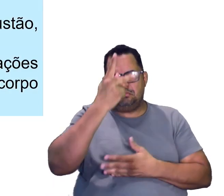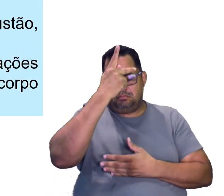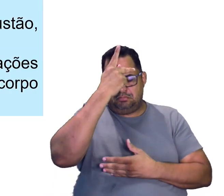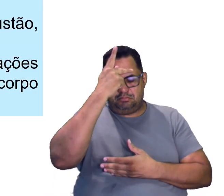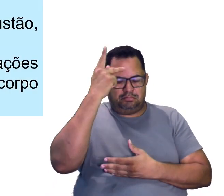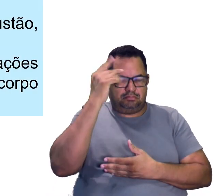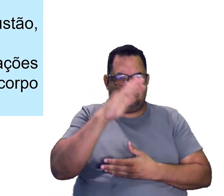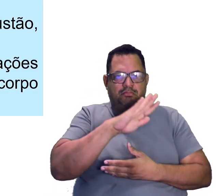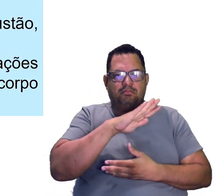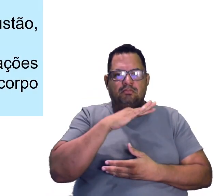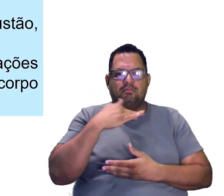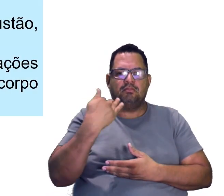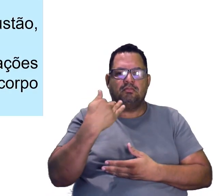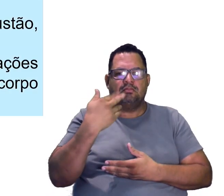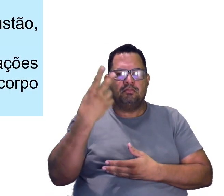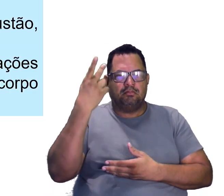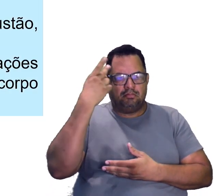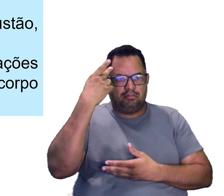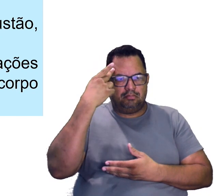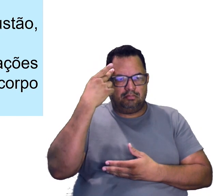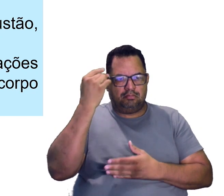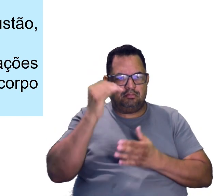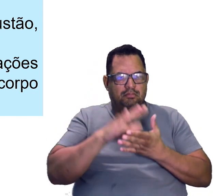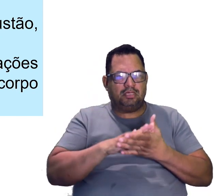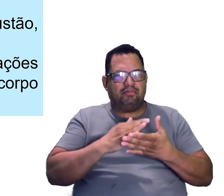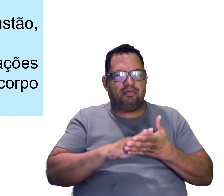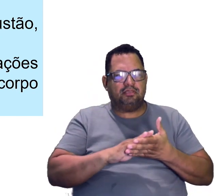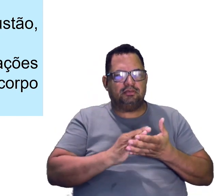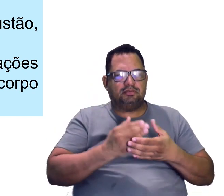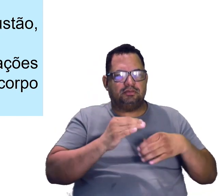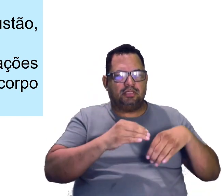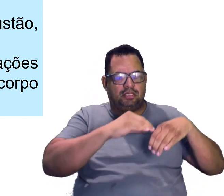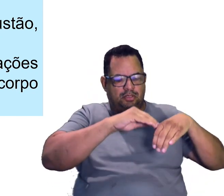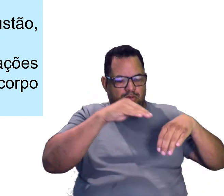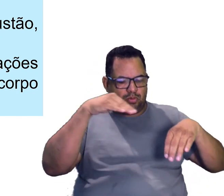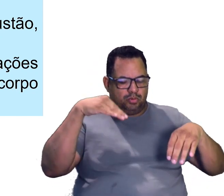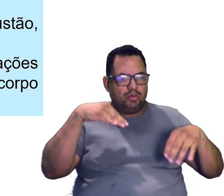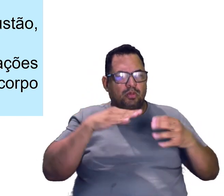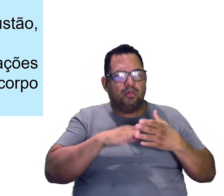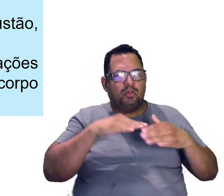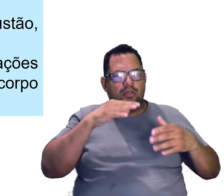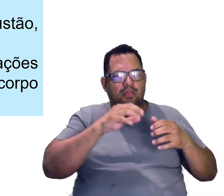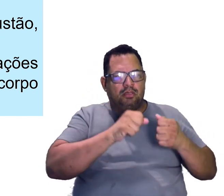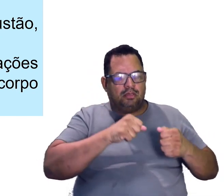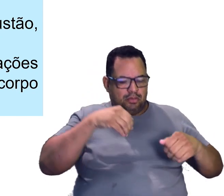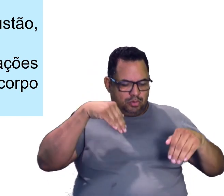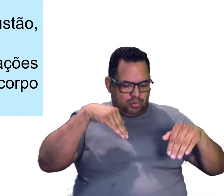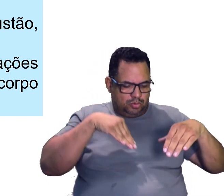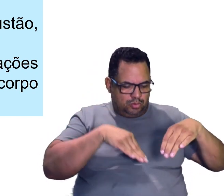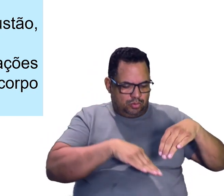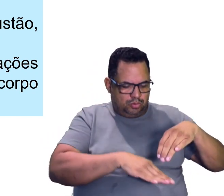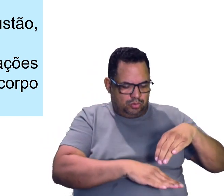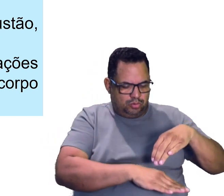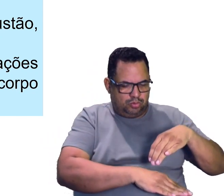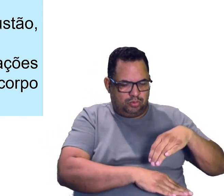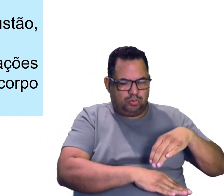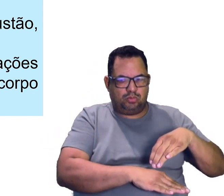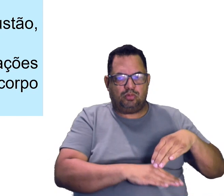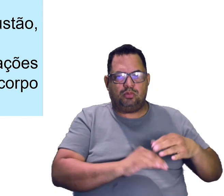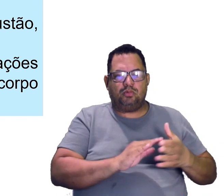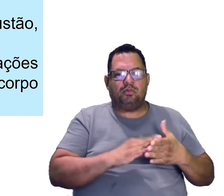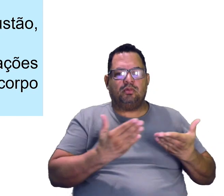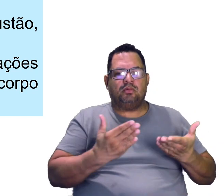morre, geralmente ela vai ser o quê? Enterrada ou cremada, quer dizer, ela vai sair do convívio